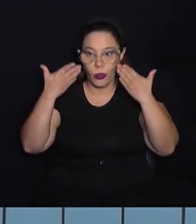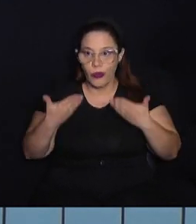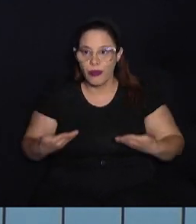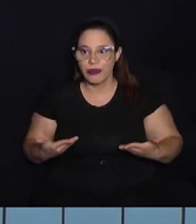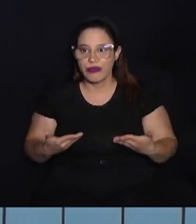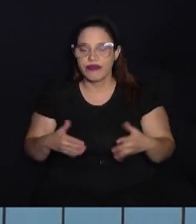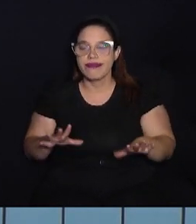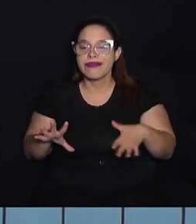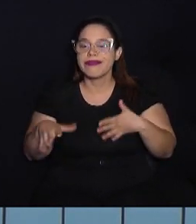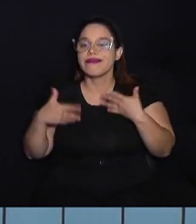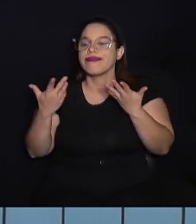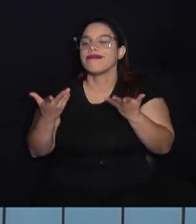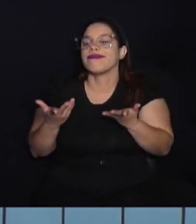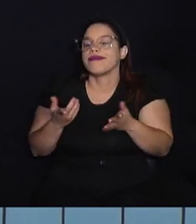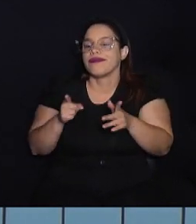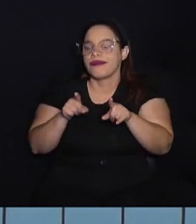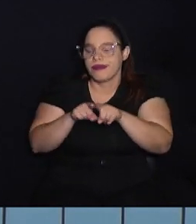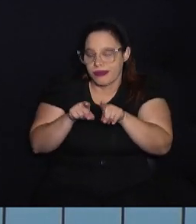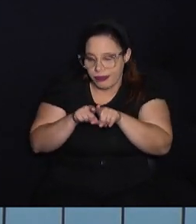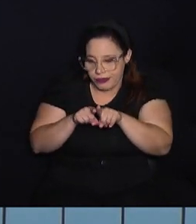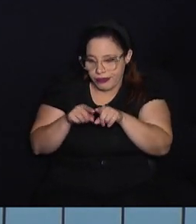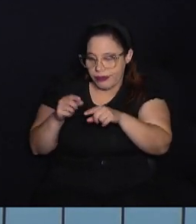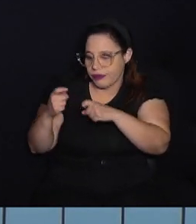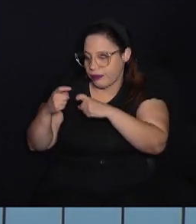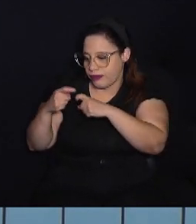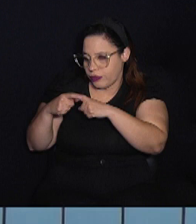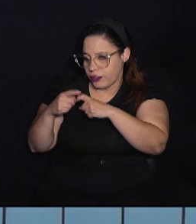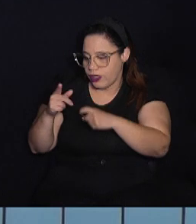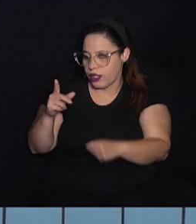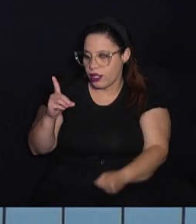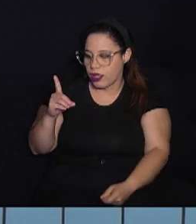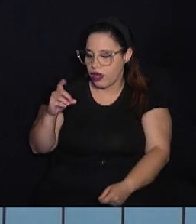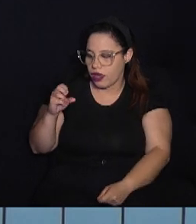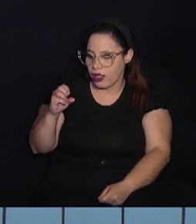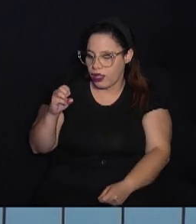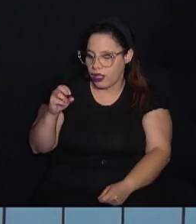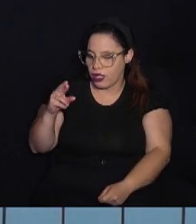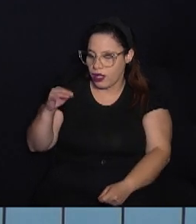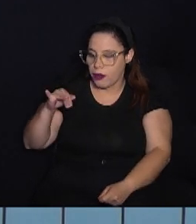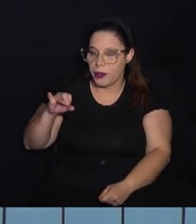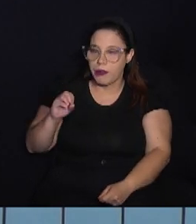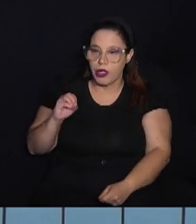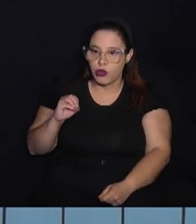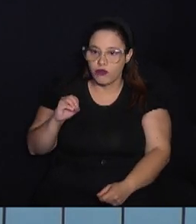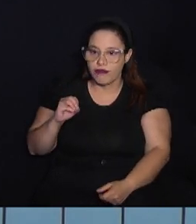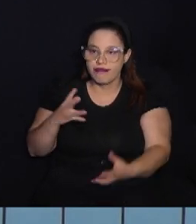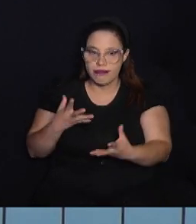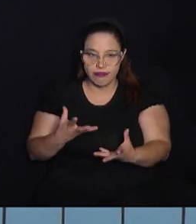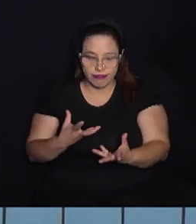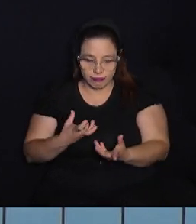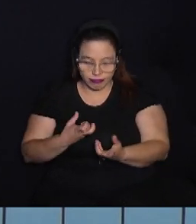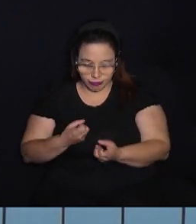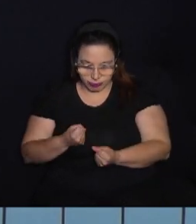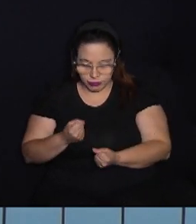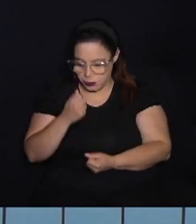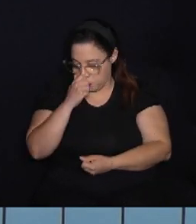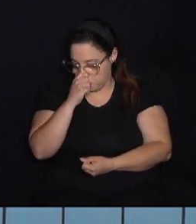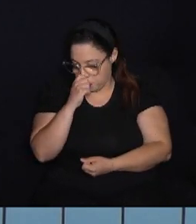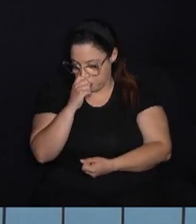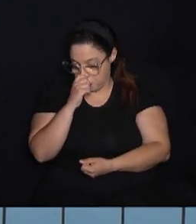como que você, né, também como médica, dermatologista, faz o acolhimento desse paciente?